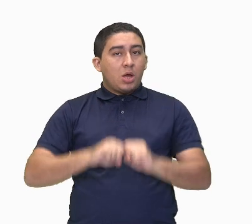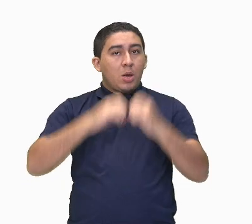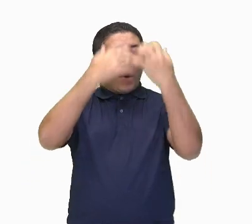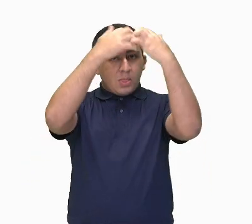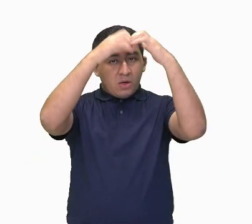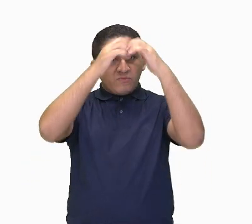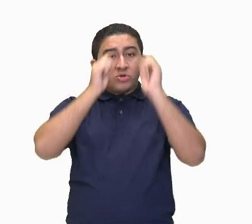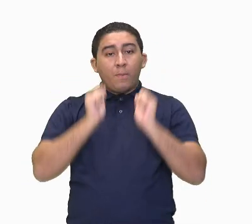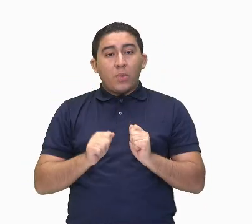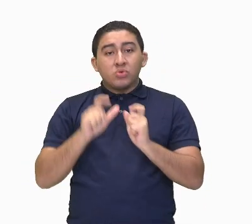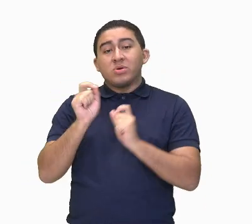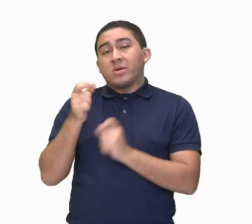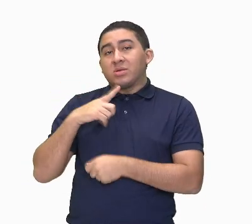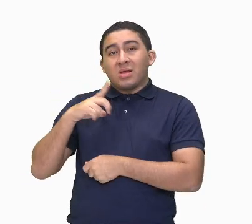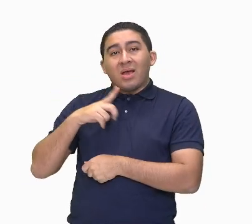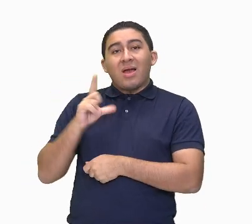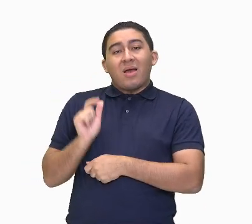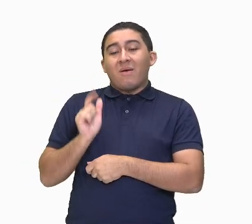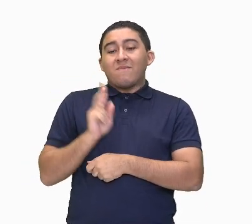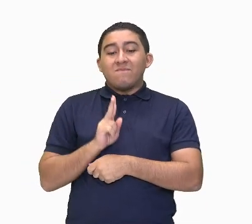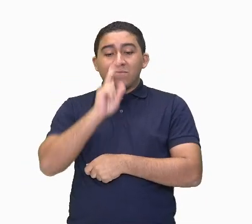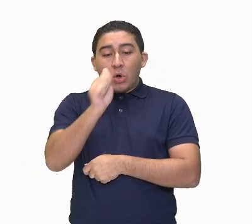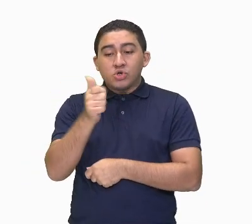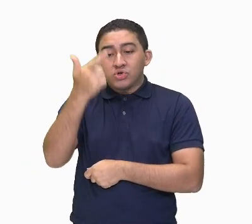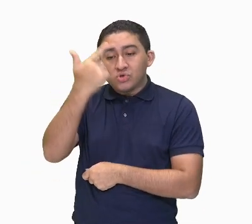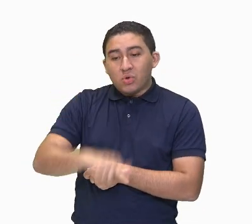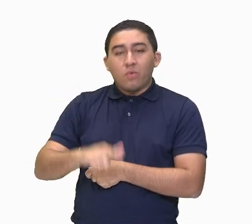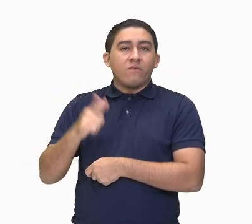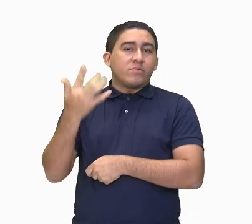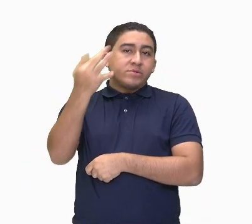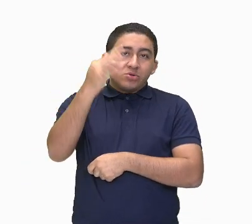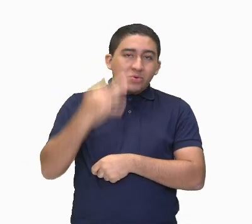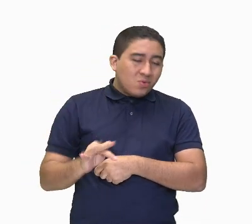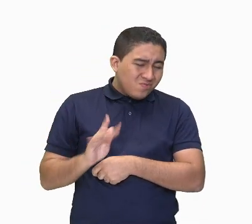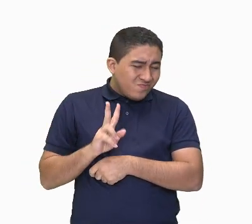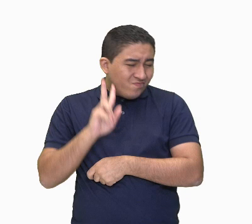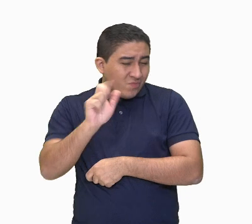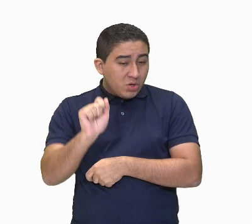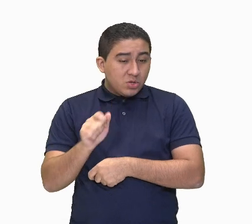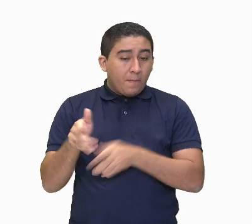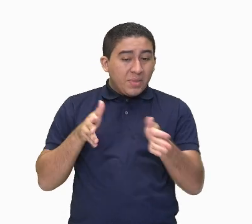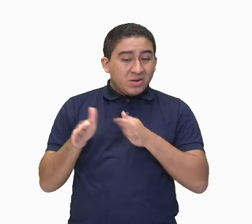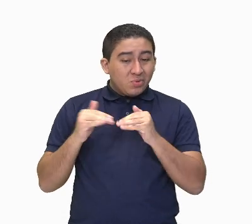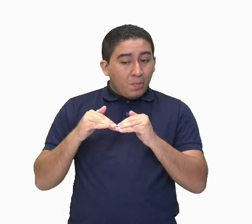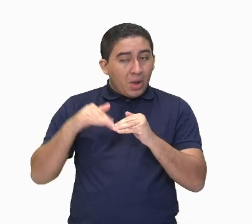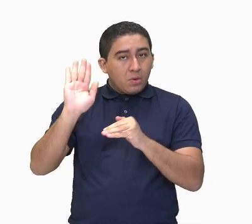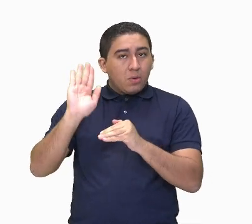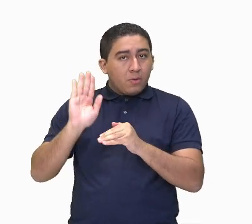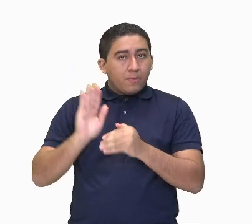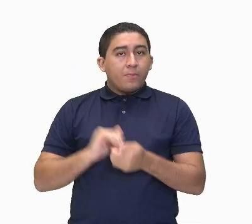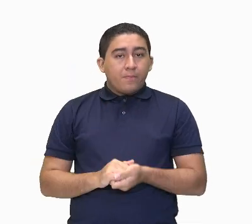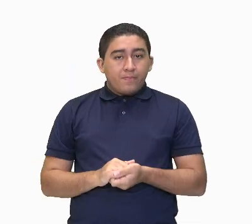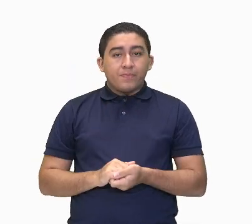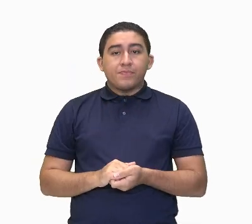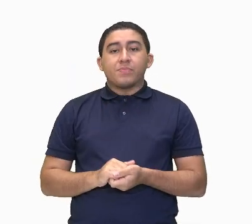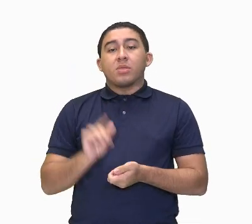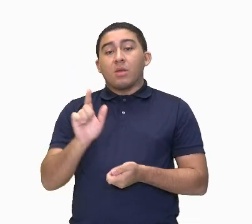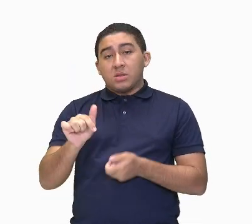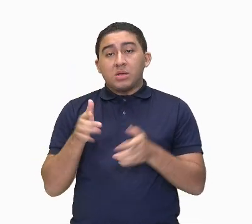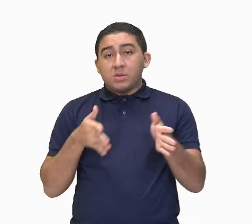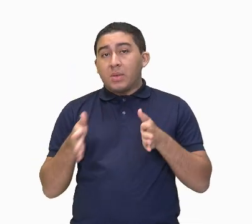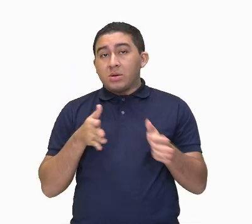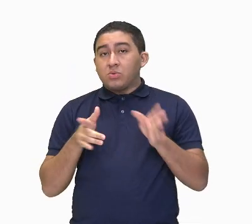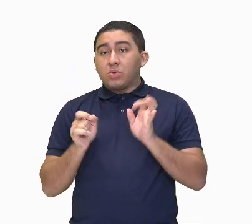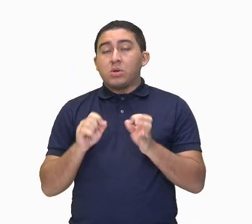reforçar vias de dor, tornando-a mais intensa e prolongada. Então, nesse caso aí da plasticidade mal adaptativa